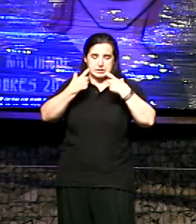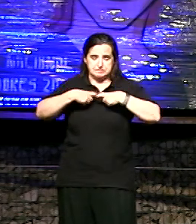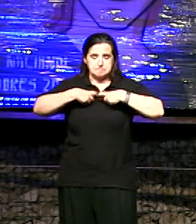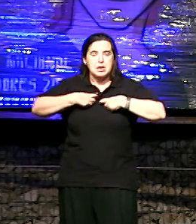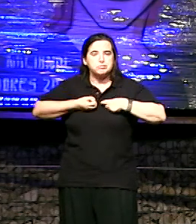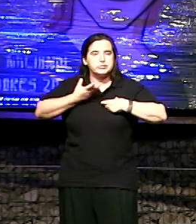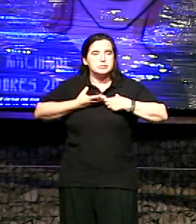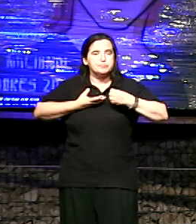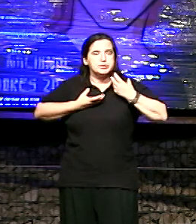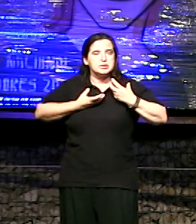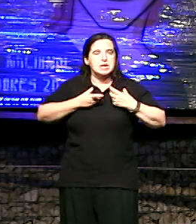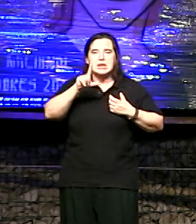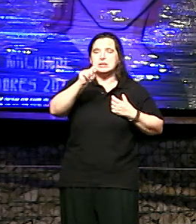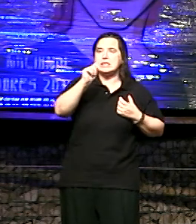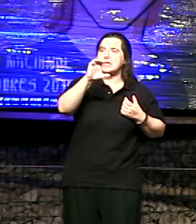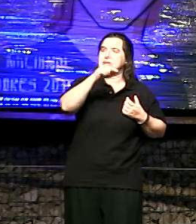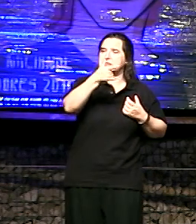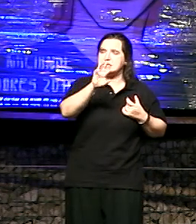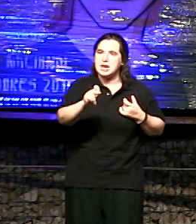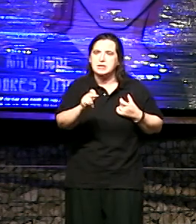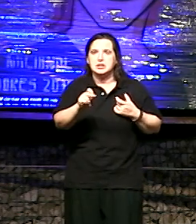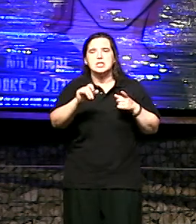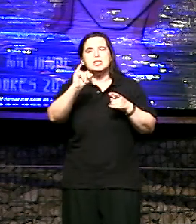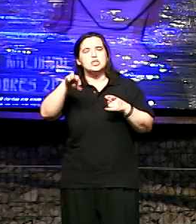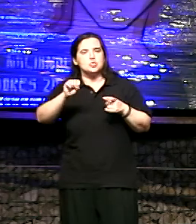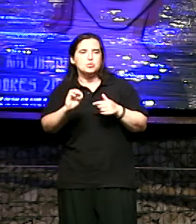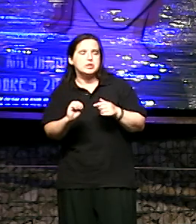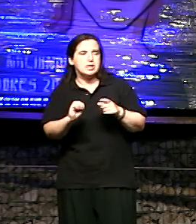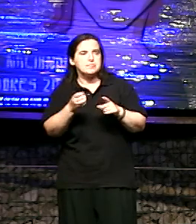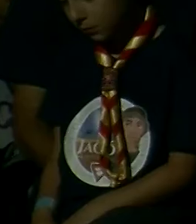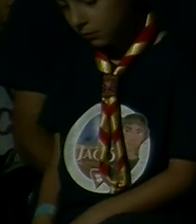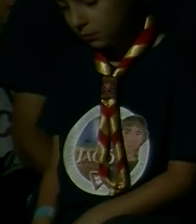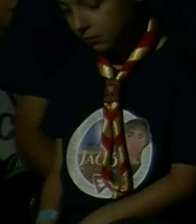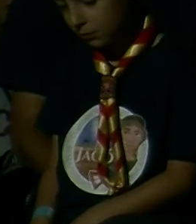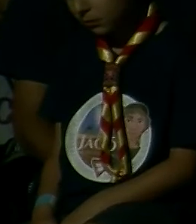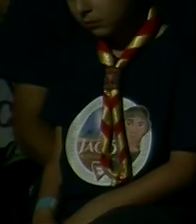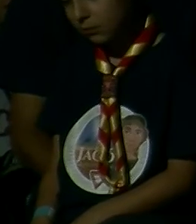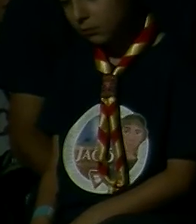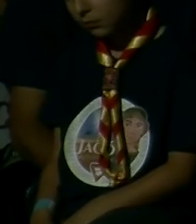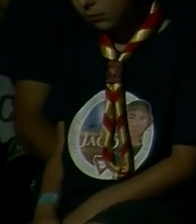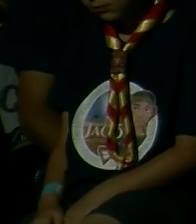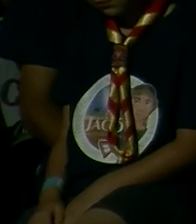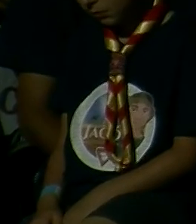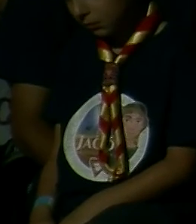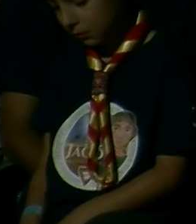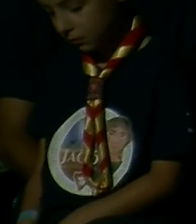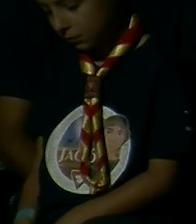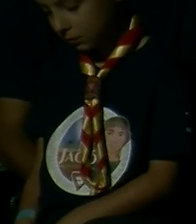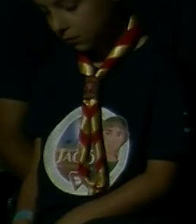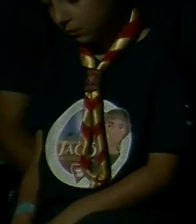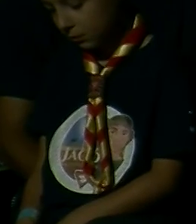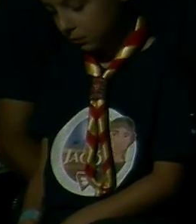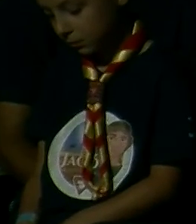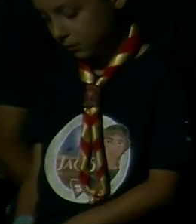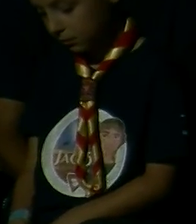algumas substâncias como a leptina é insulina que atua a nível do nosso hipotálamo com o objetivo de suprimir